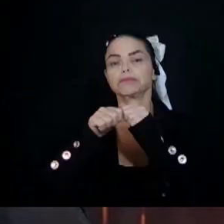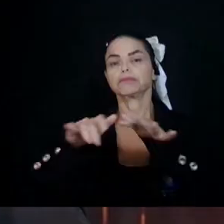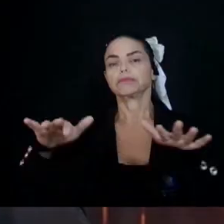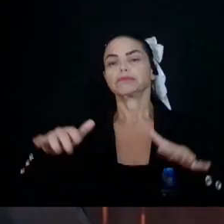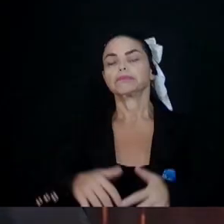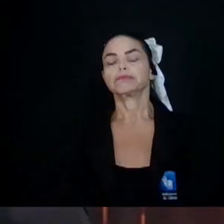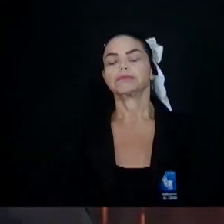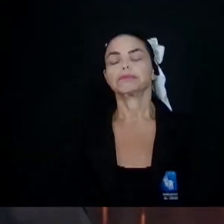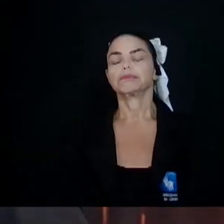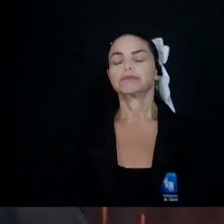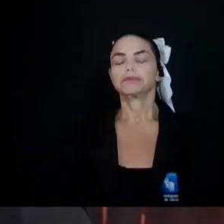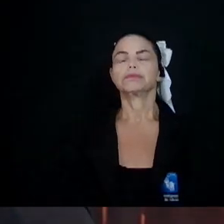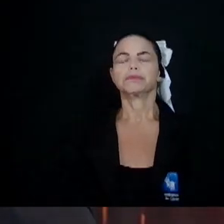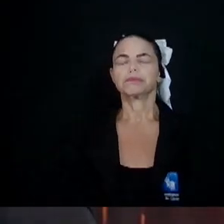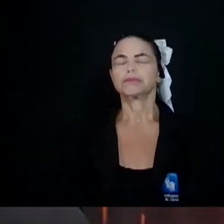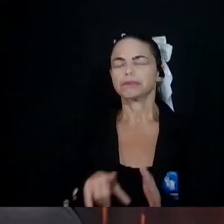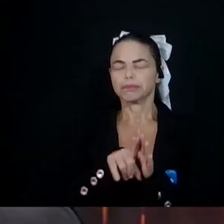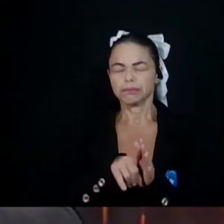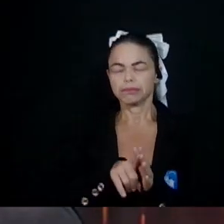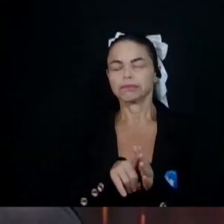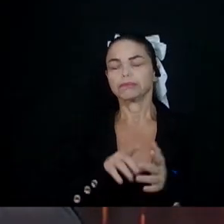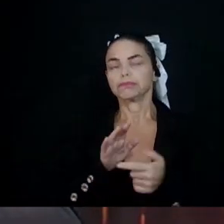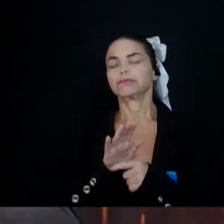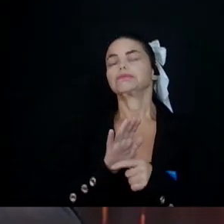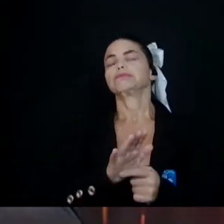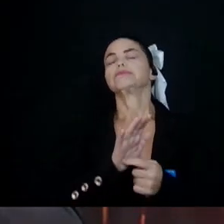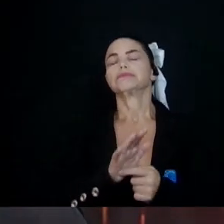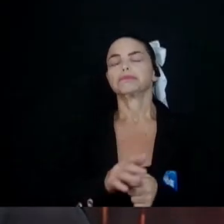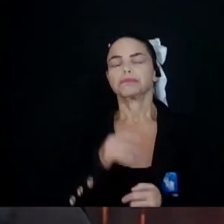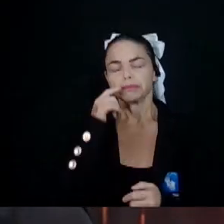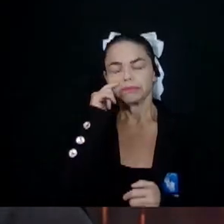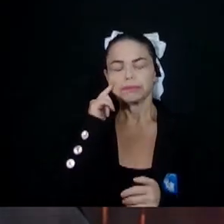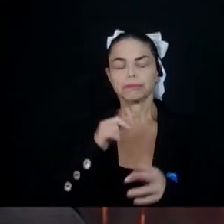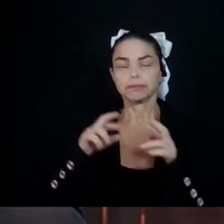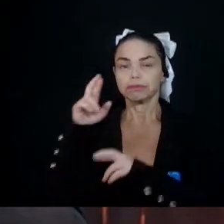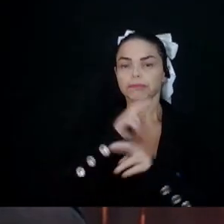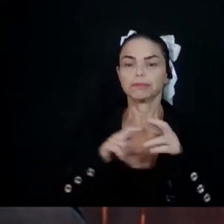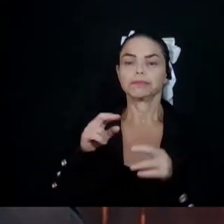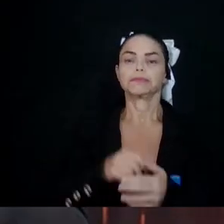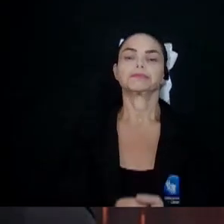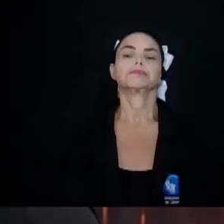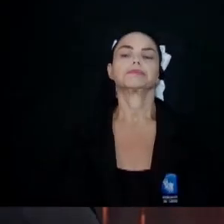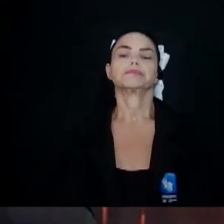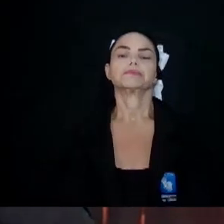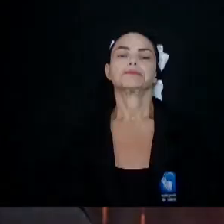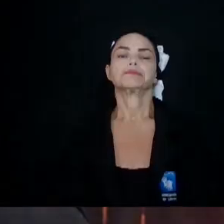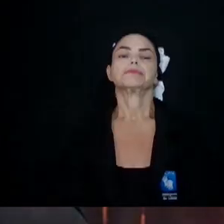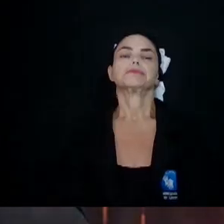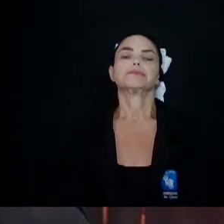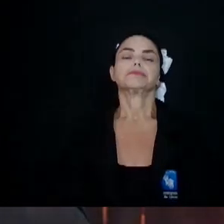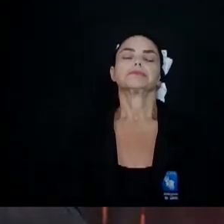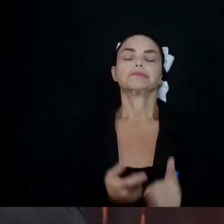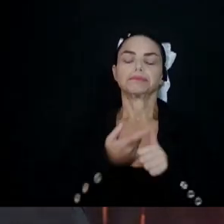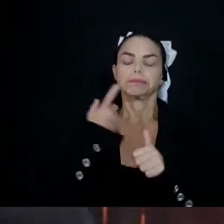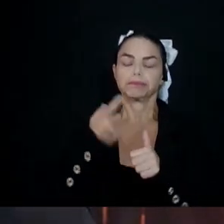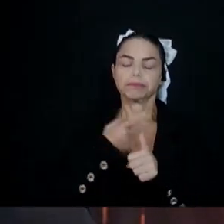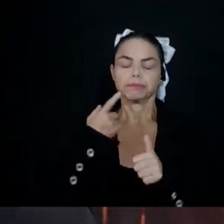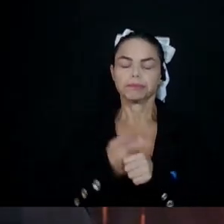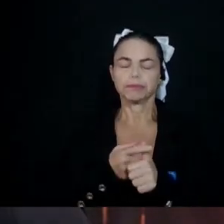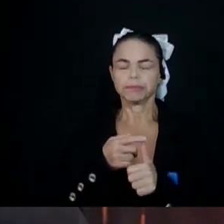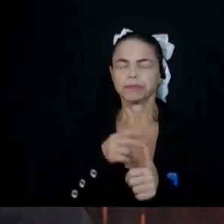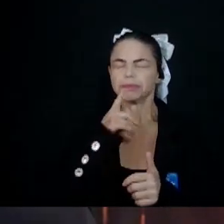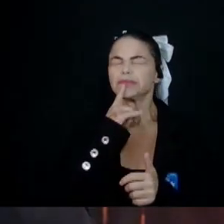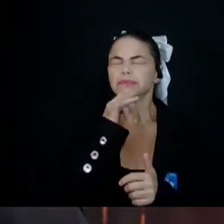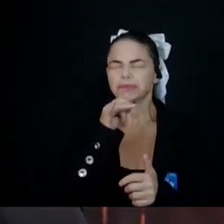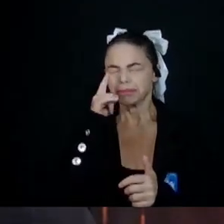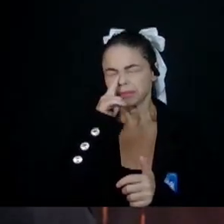a lei ainda demanda fiscalização. Mas uma fiscalização, primeiro, é dos próprios pais. Ele tem que saber